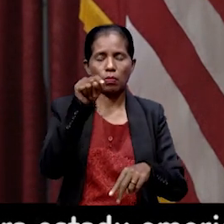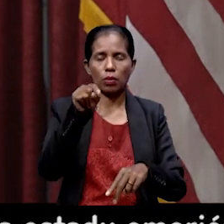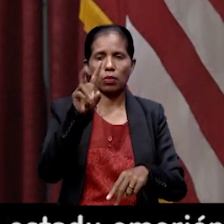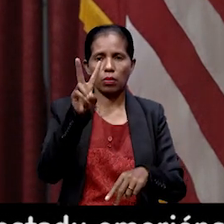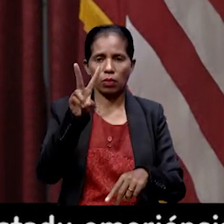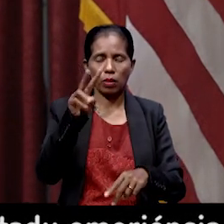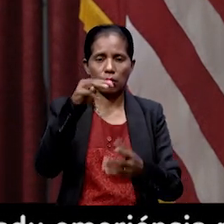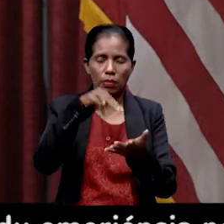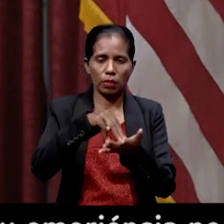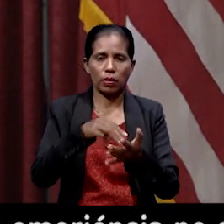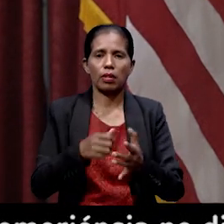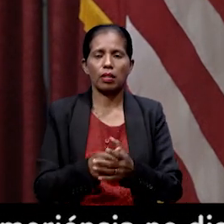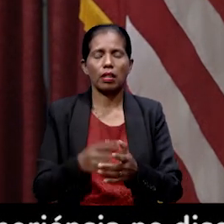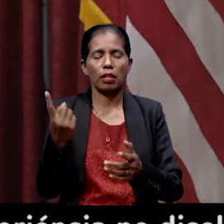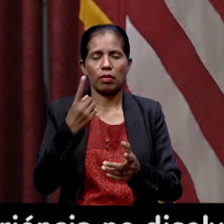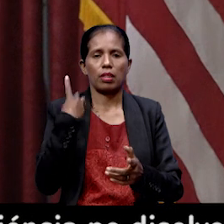também na parte a tua